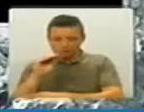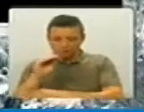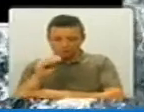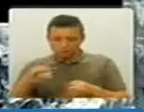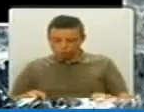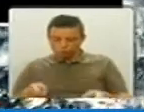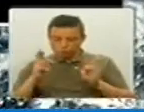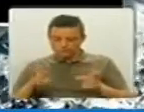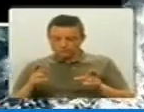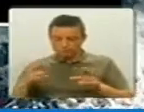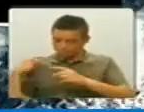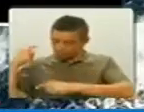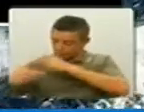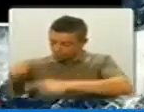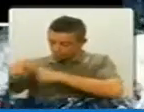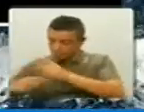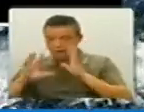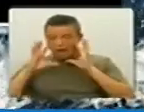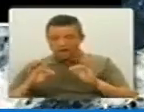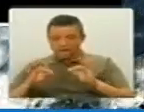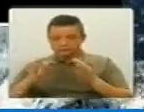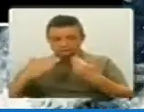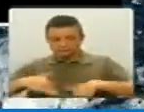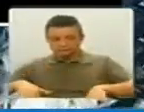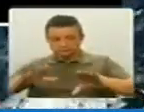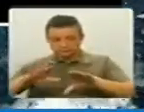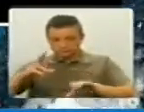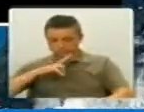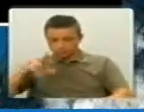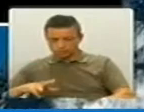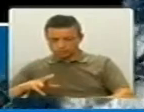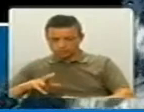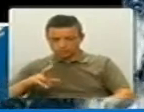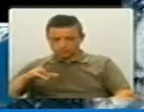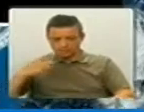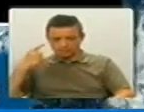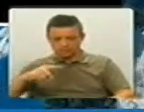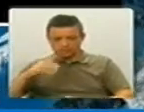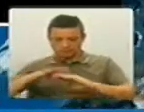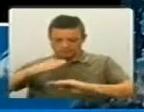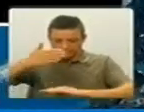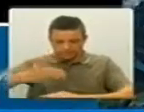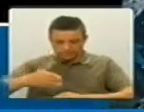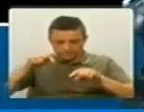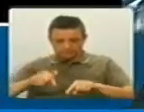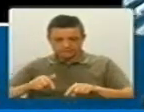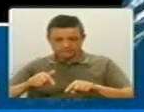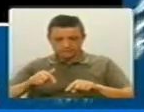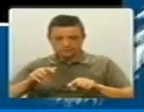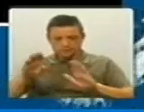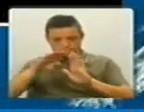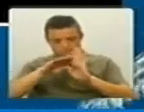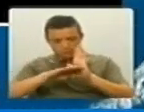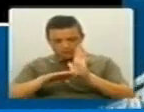métodos tradicionais. Portanto, não deixa de ser curioso e irónico até que sejam portugueses e seja Portugal que esteja à frente deste tipo de software